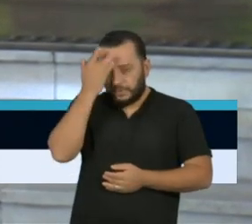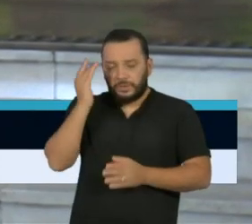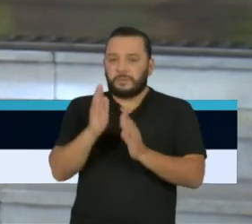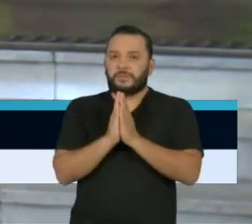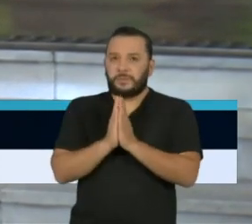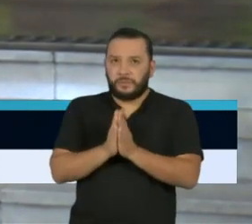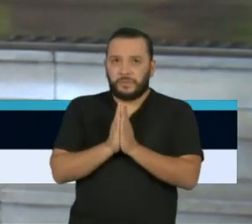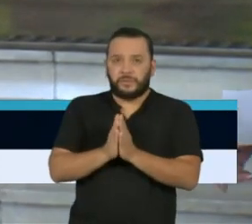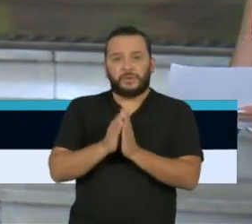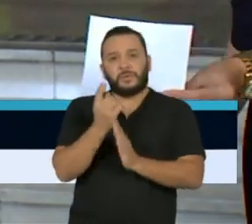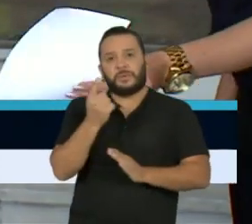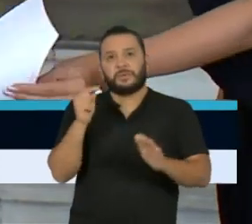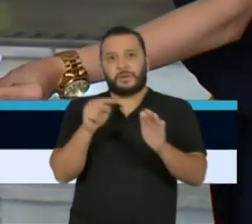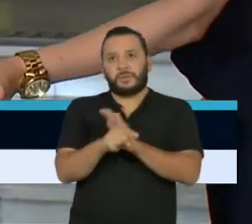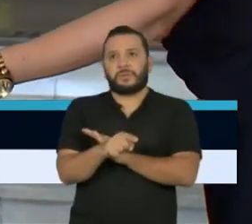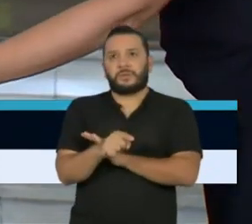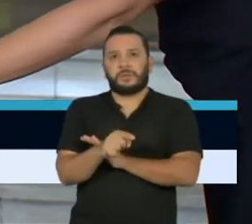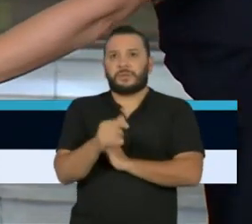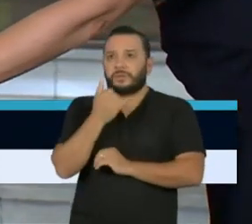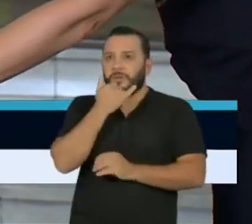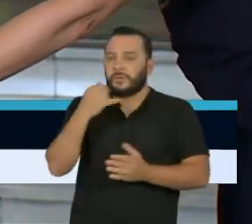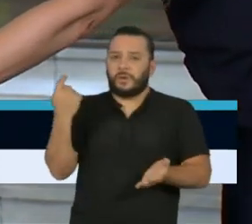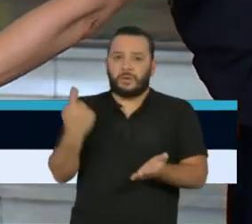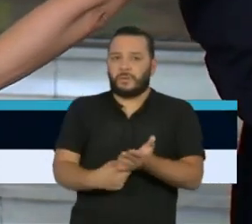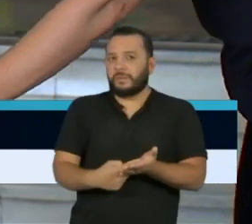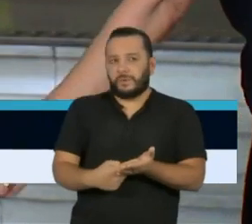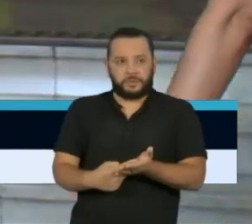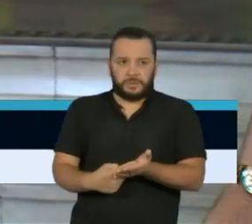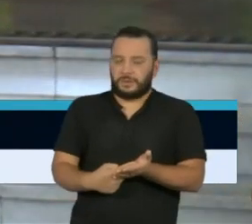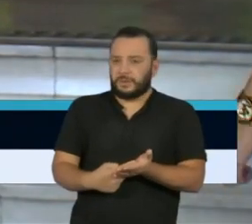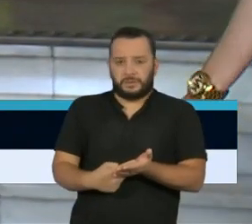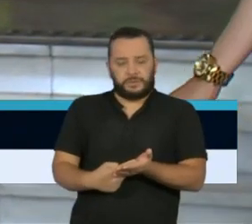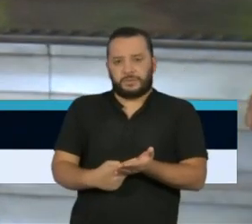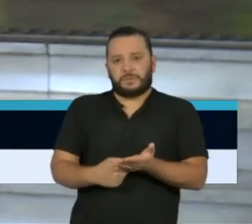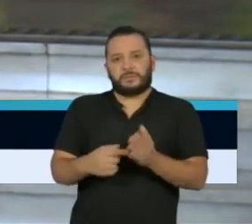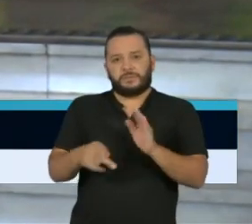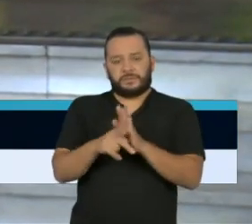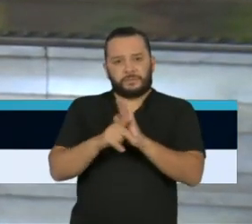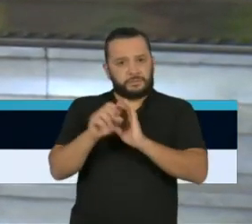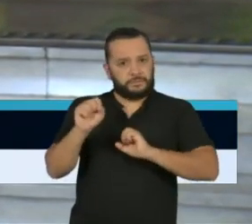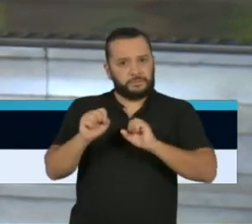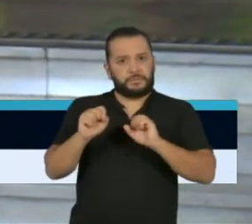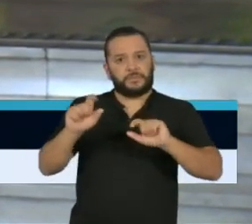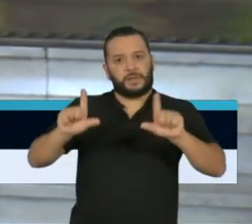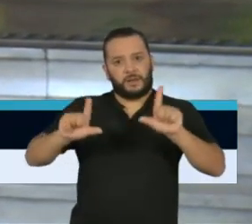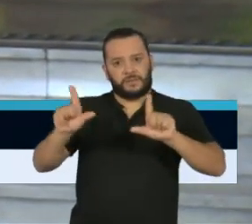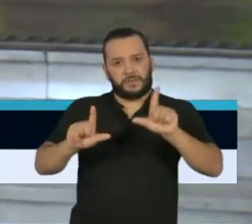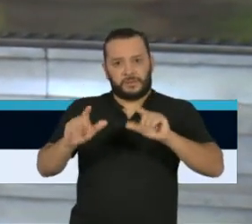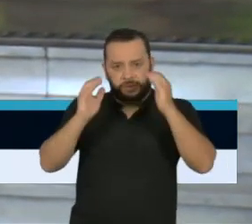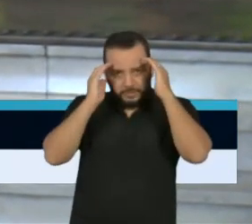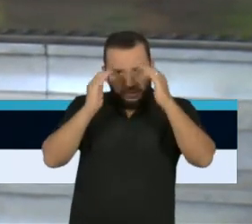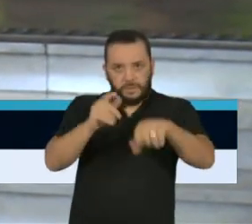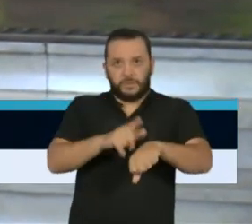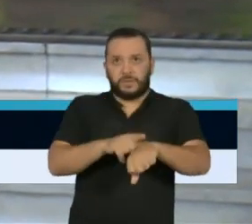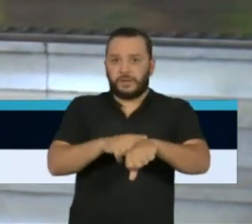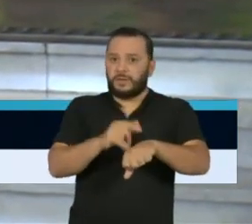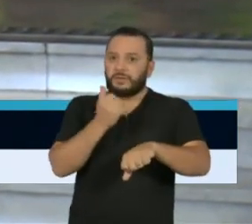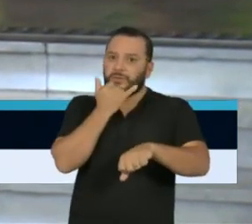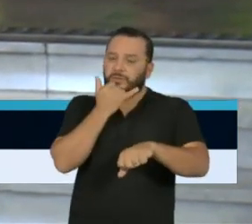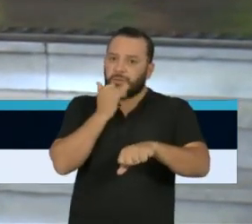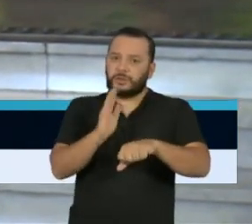favor, mantenham uma pergunta, porque nós temos um compromisso com as emissoras de televisão de respeitar o horário que hoje